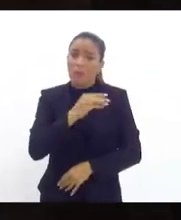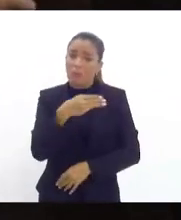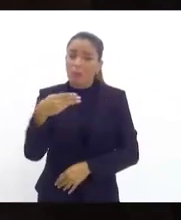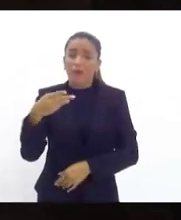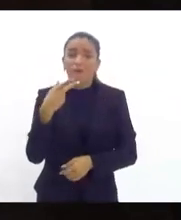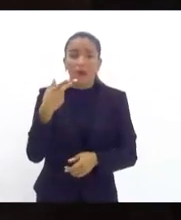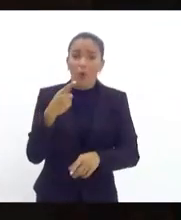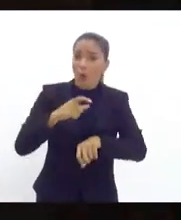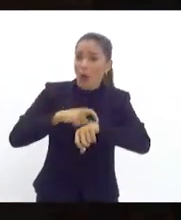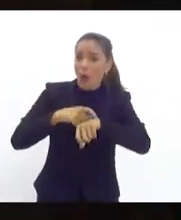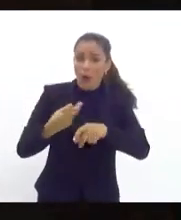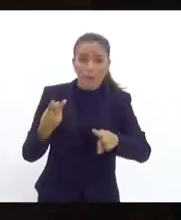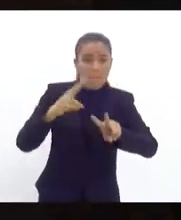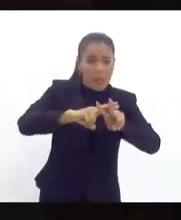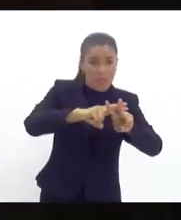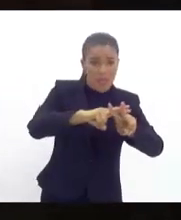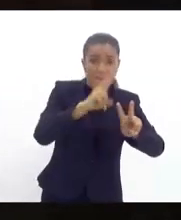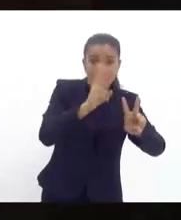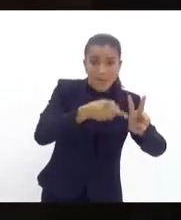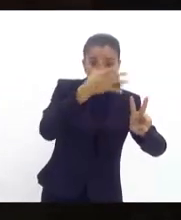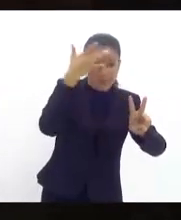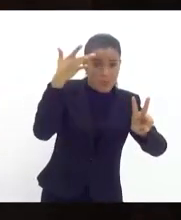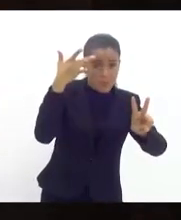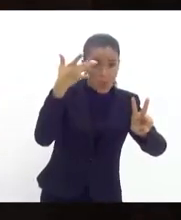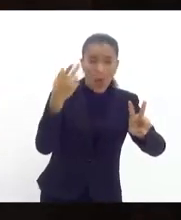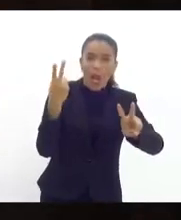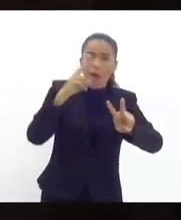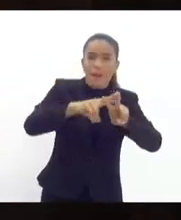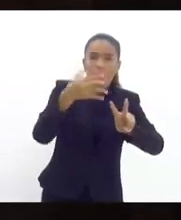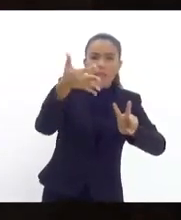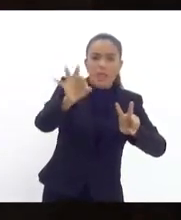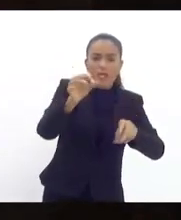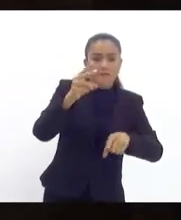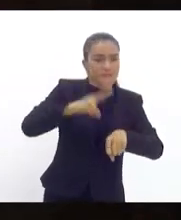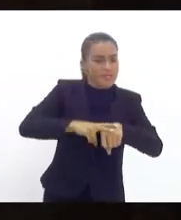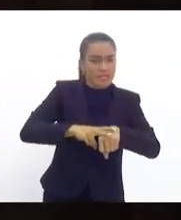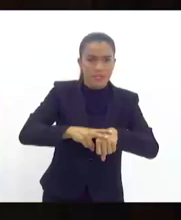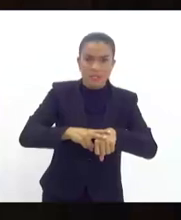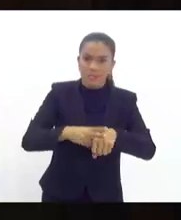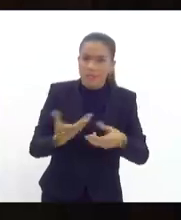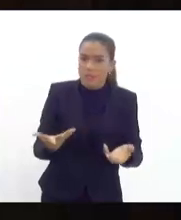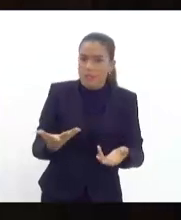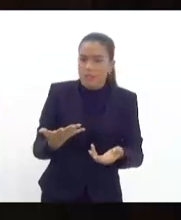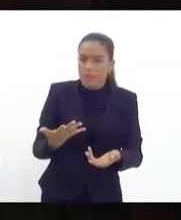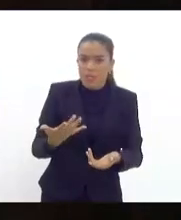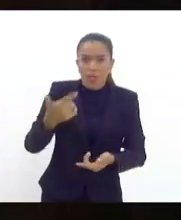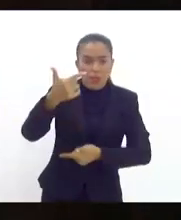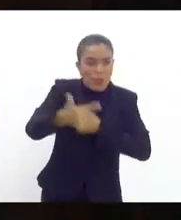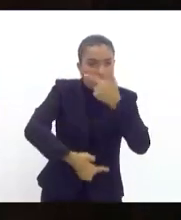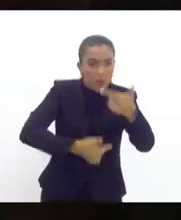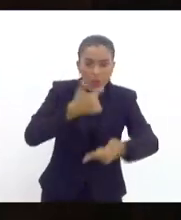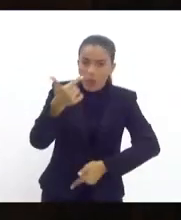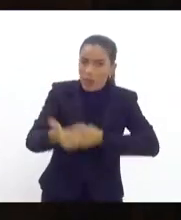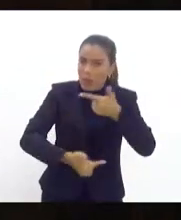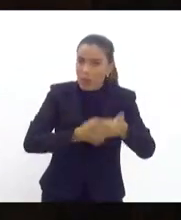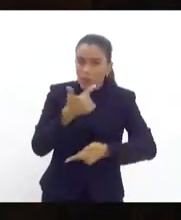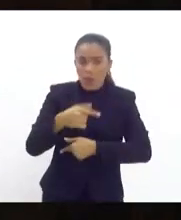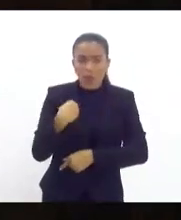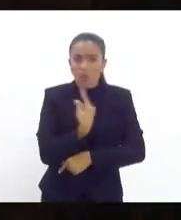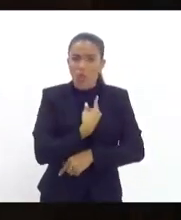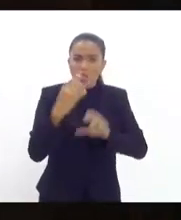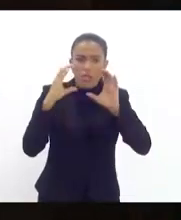ela aprende a mesma pessoa que ela aprendeu uma vez ela aprende 10 é um enxuga gelo a quem nós como